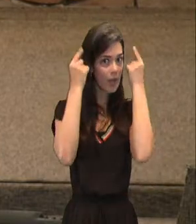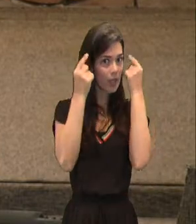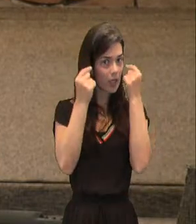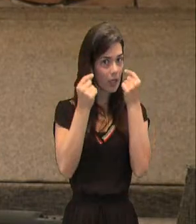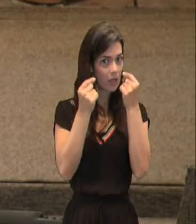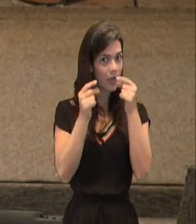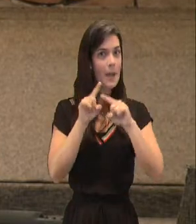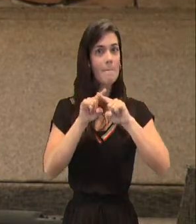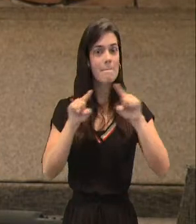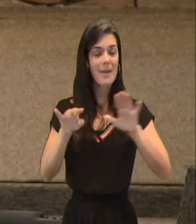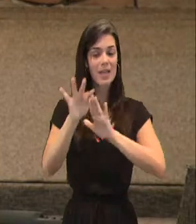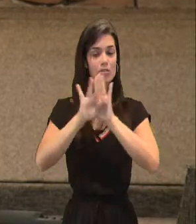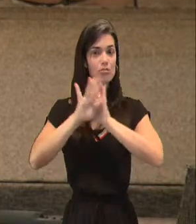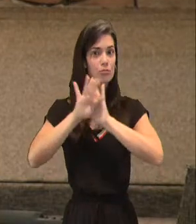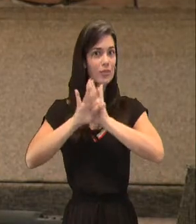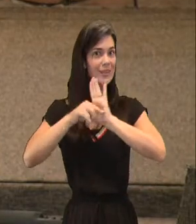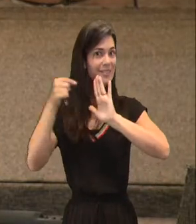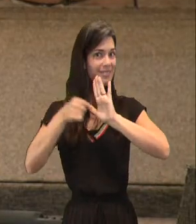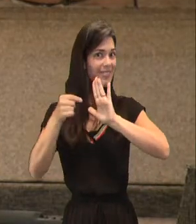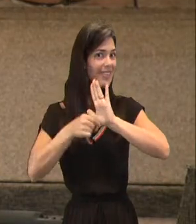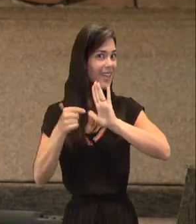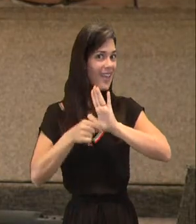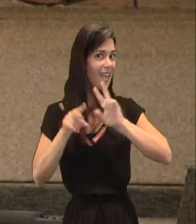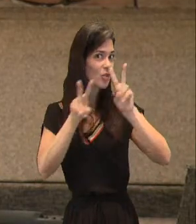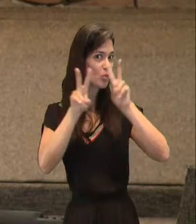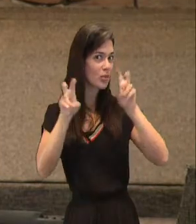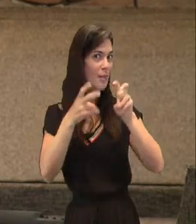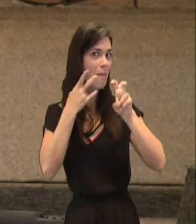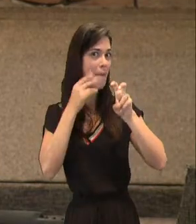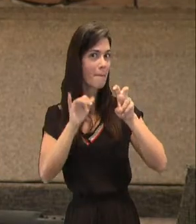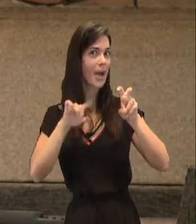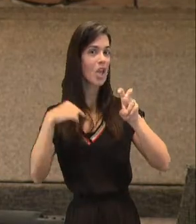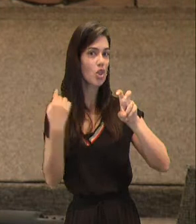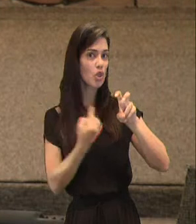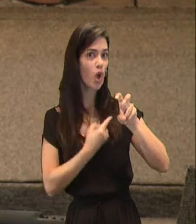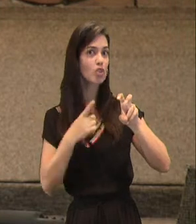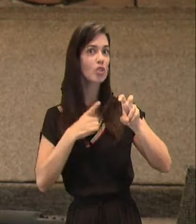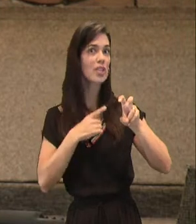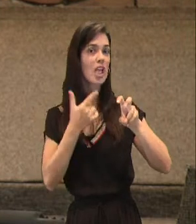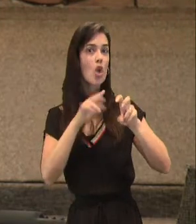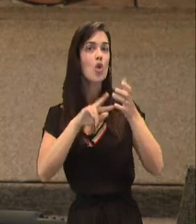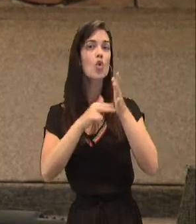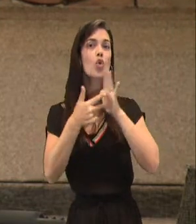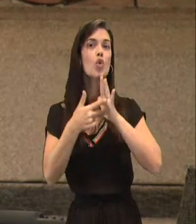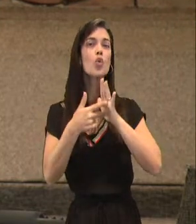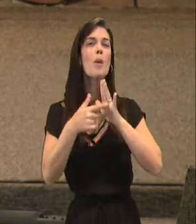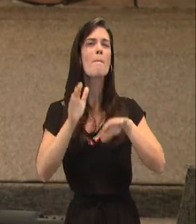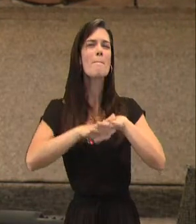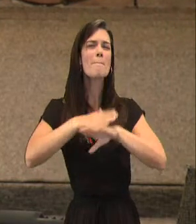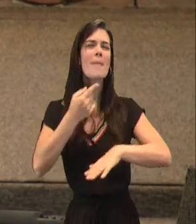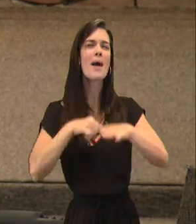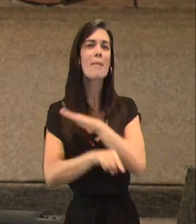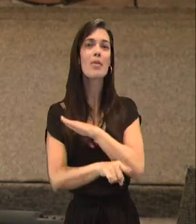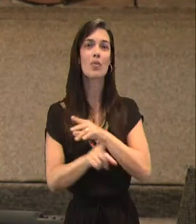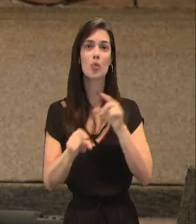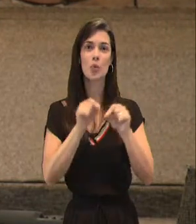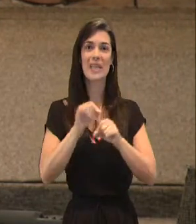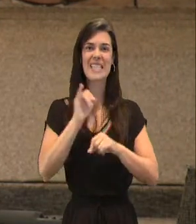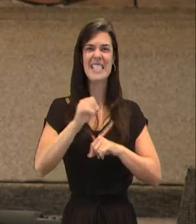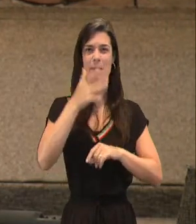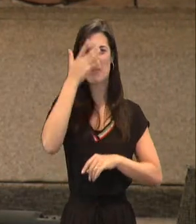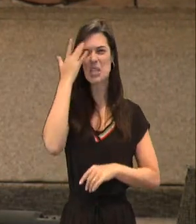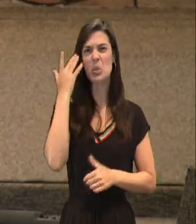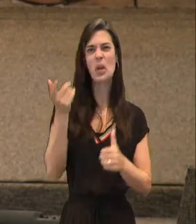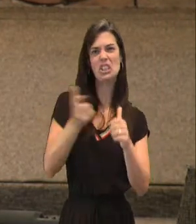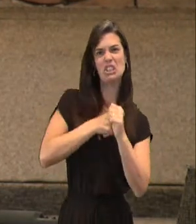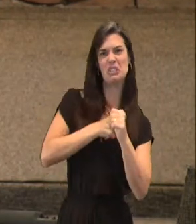e é exatamente esse que se emprega nesse contexto. Significa deixar de lado uma dívida, e é por